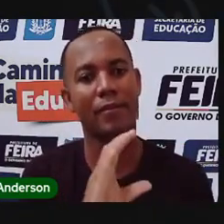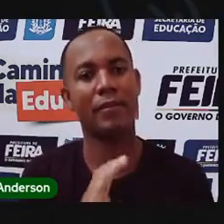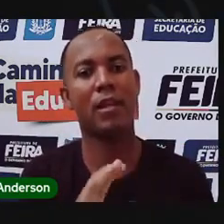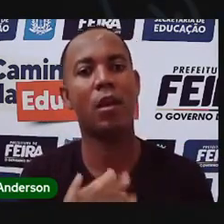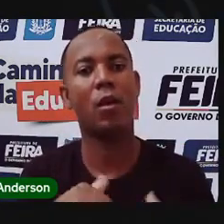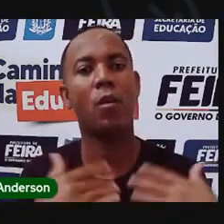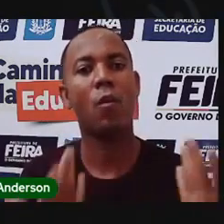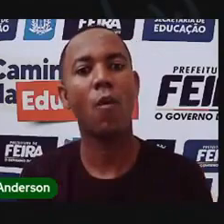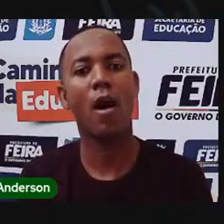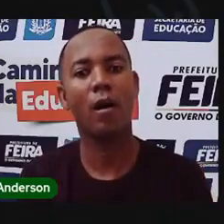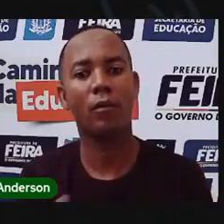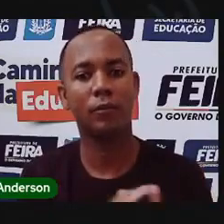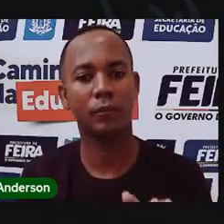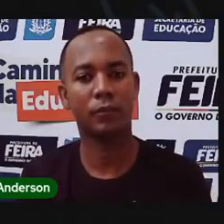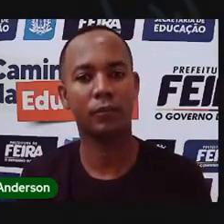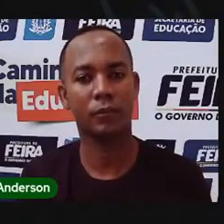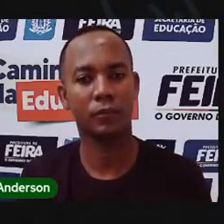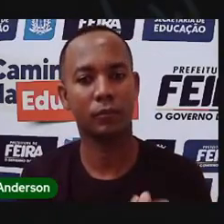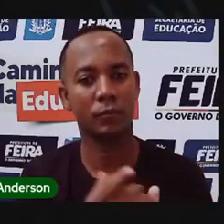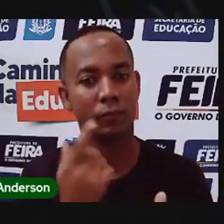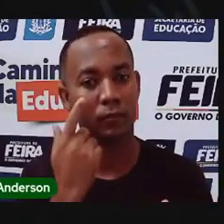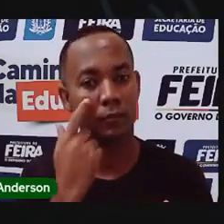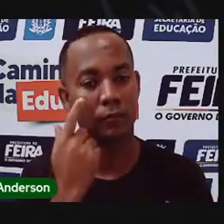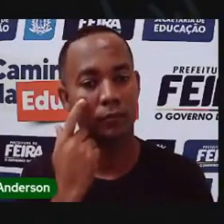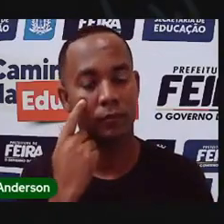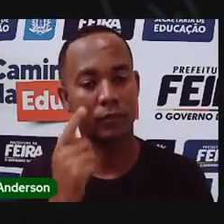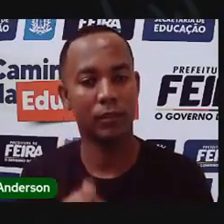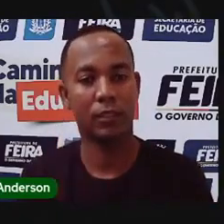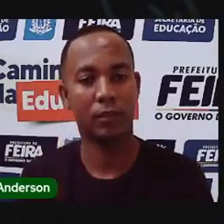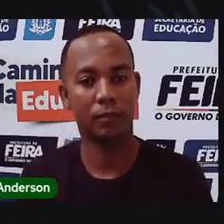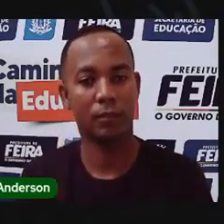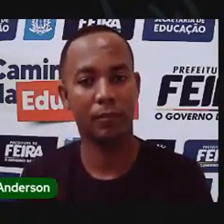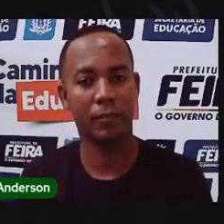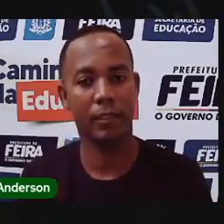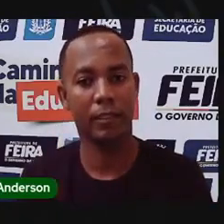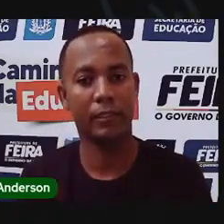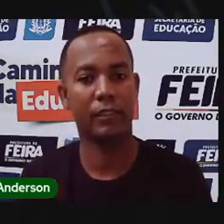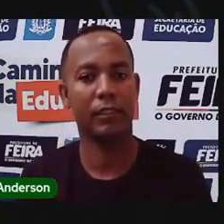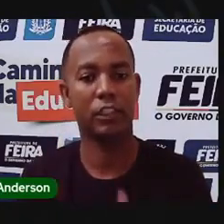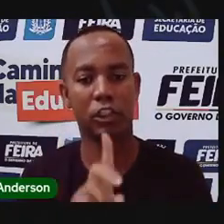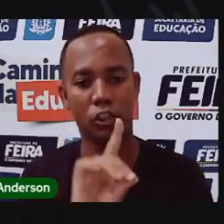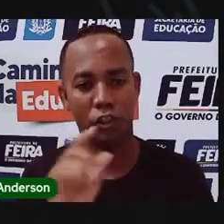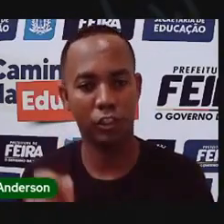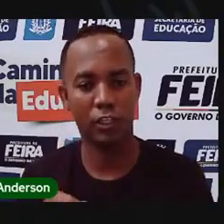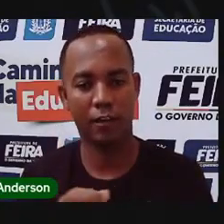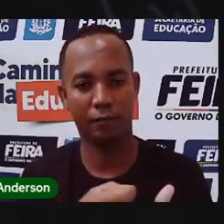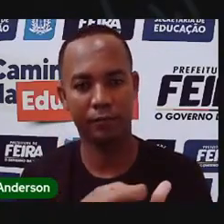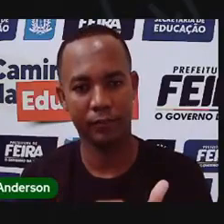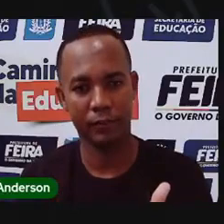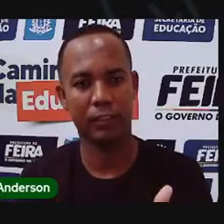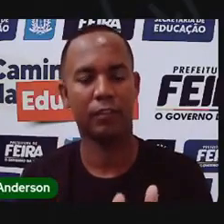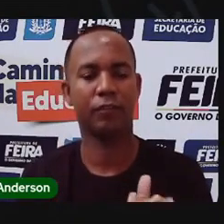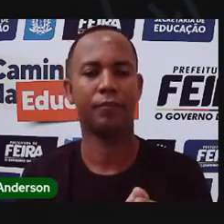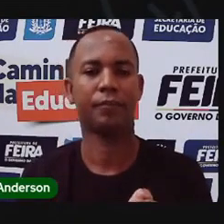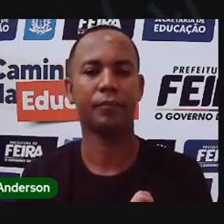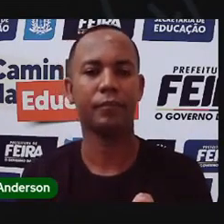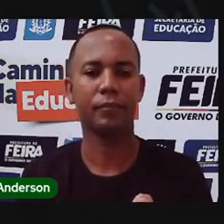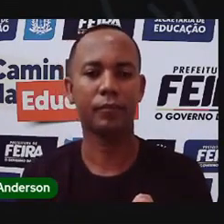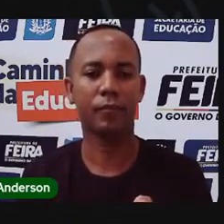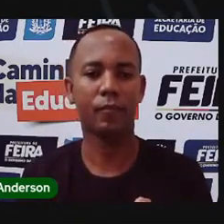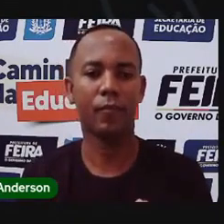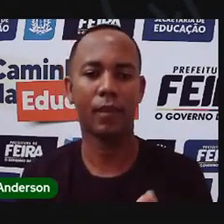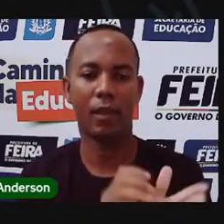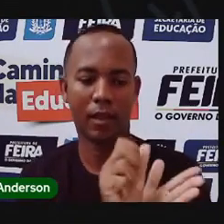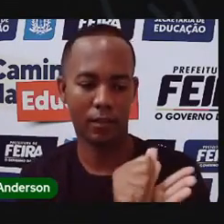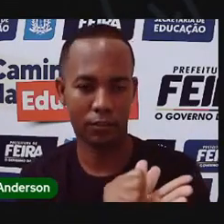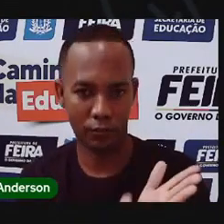sua turma aqui. E aqui do lado, a data que a atividade foi feita, certo? Bom, pegou a